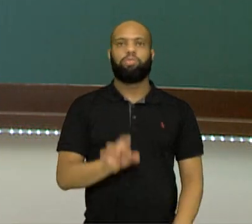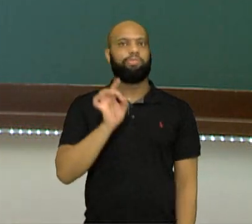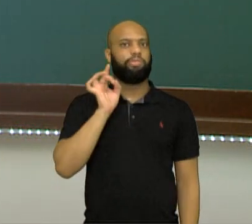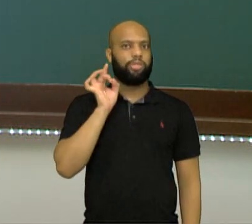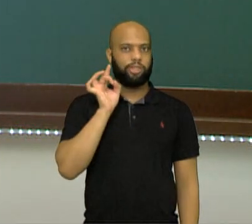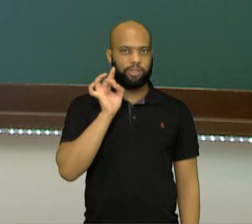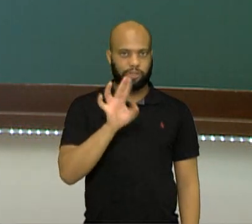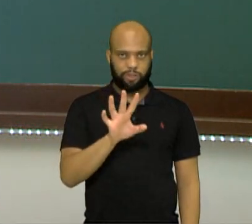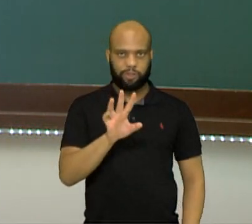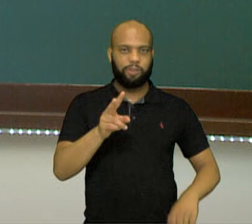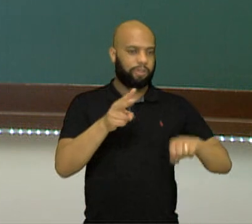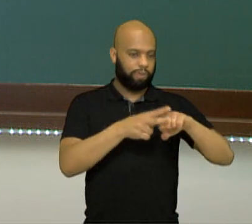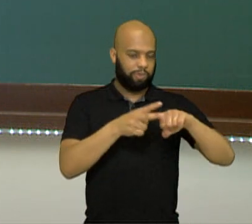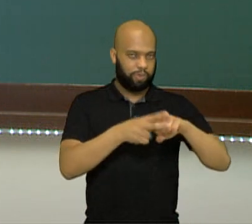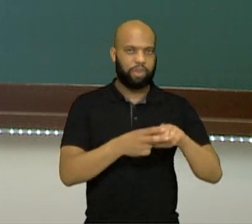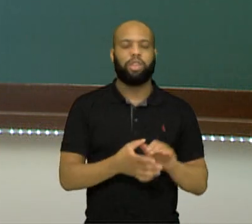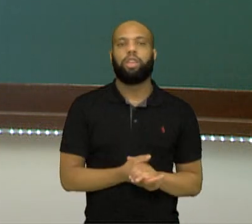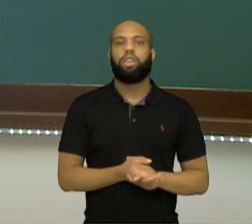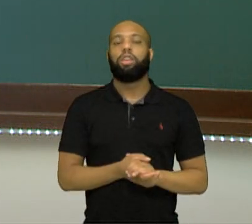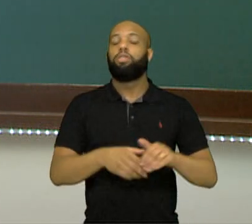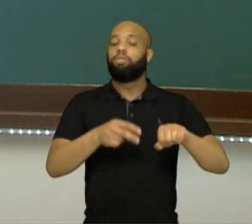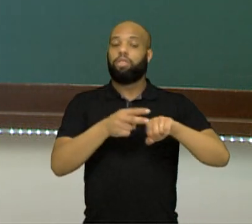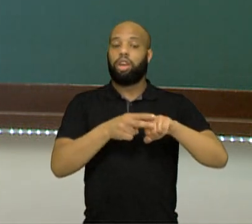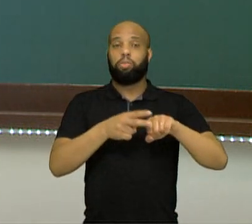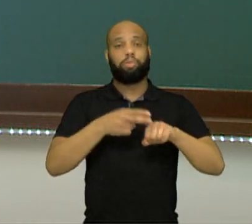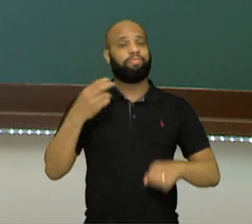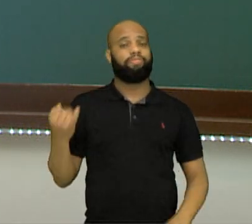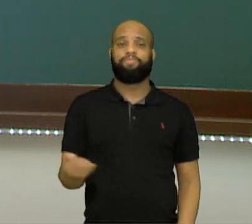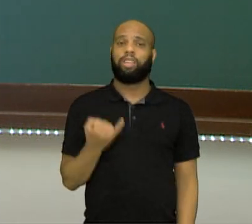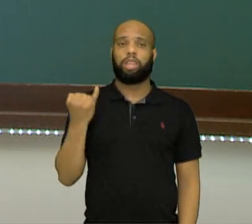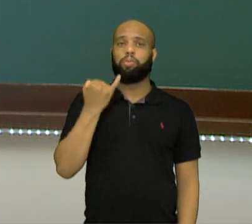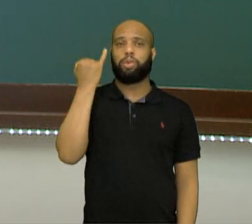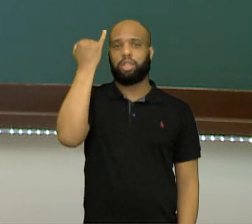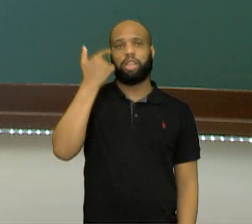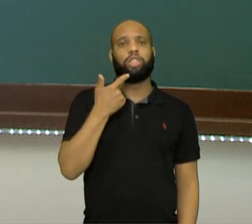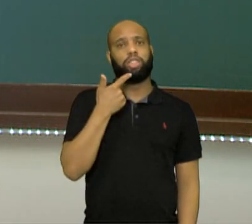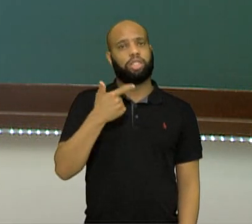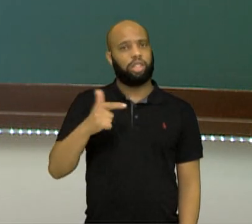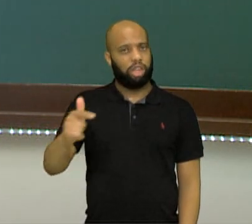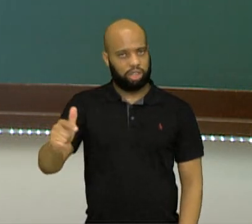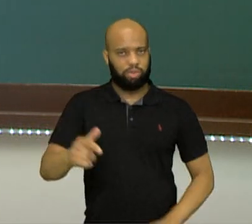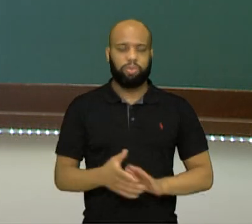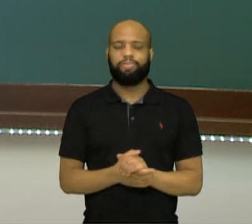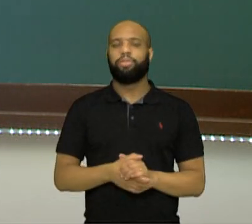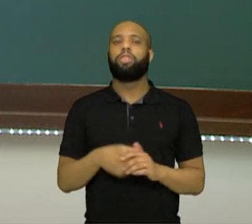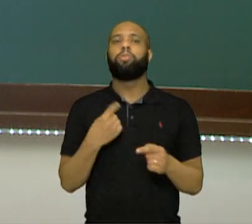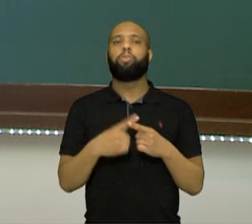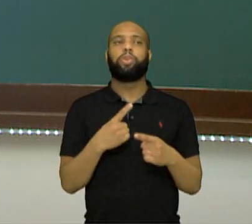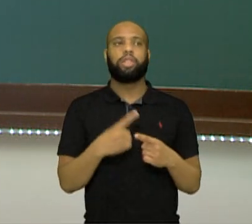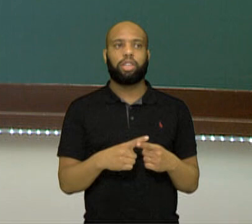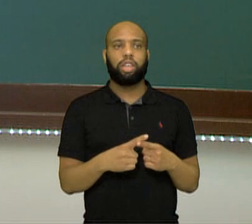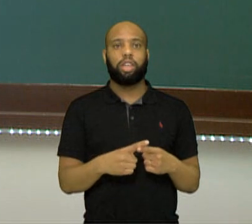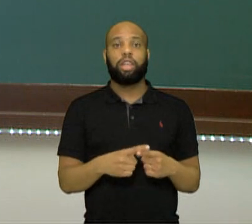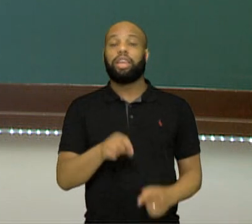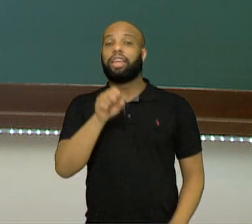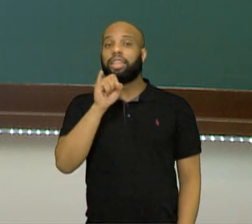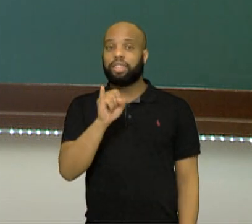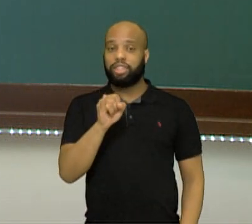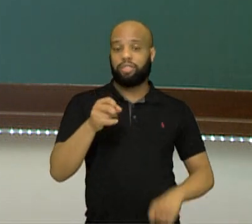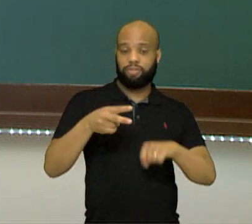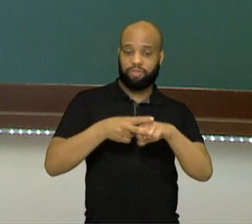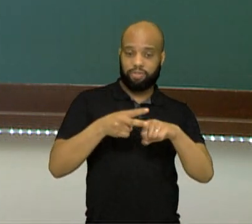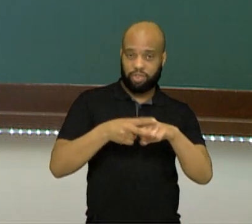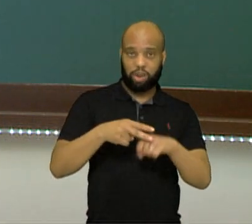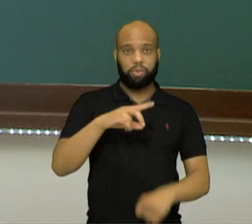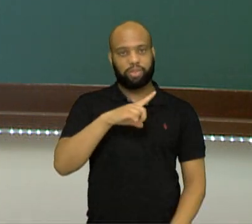verbo. O verbo também ele é tão importante na língua que ele vai constituir oração. Isso aí.